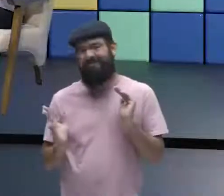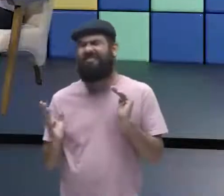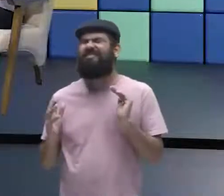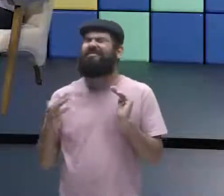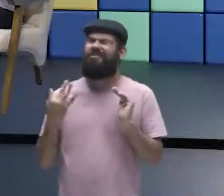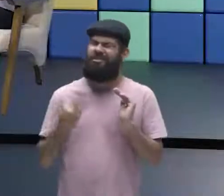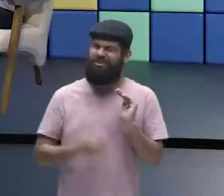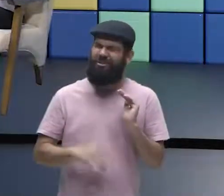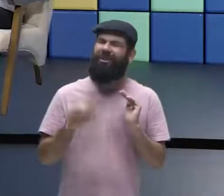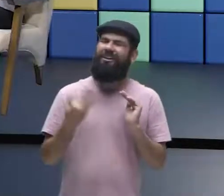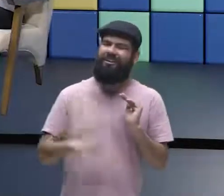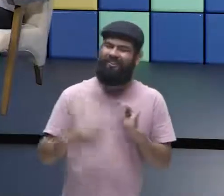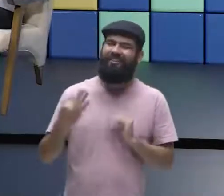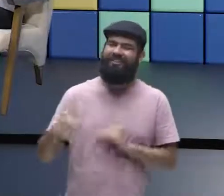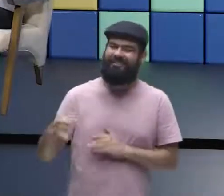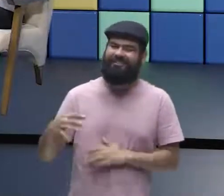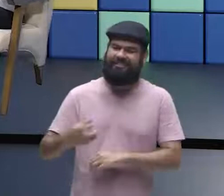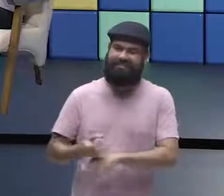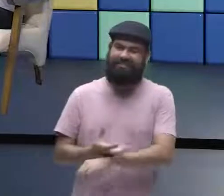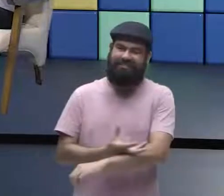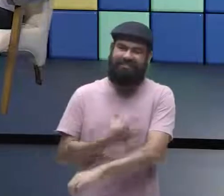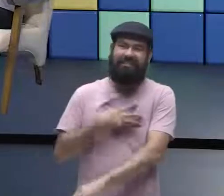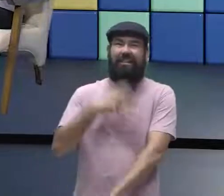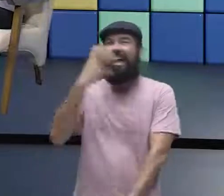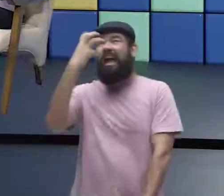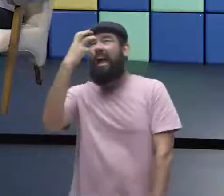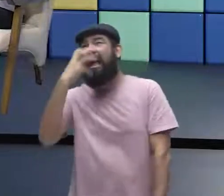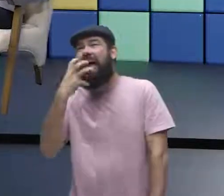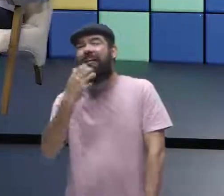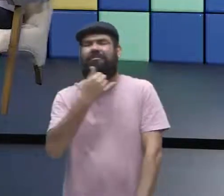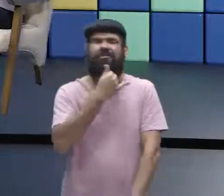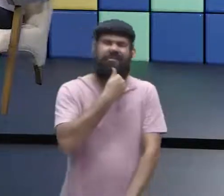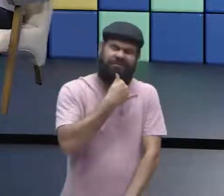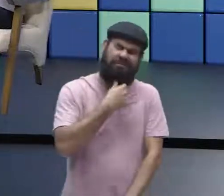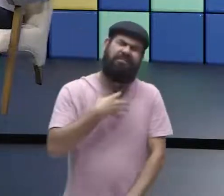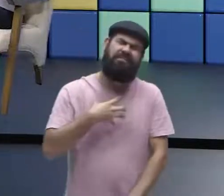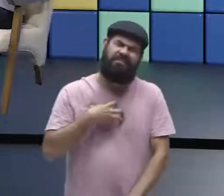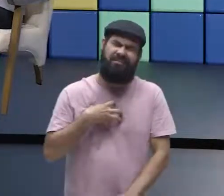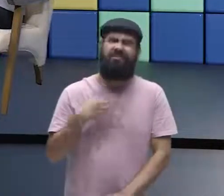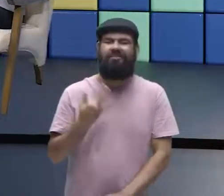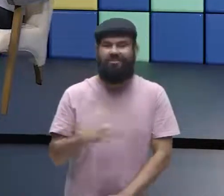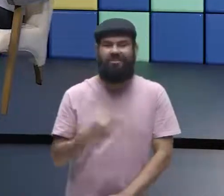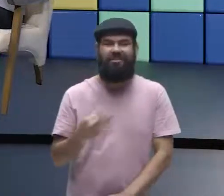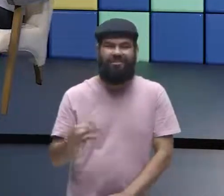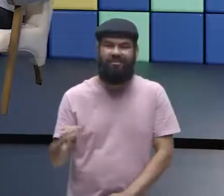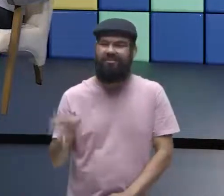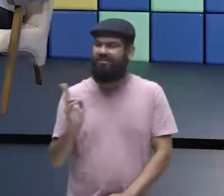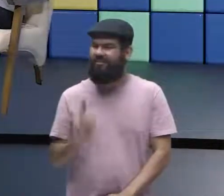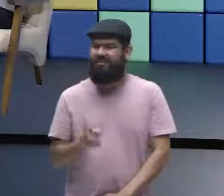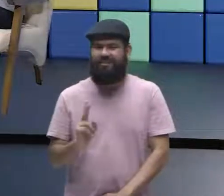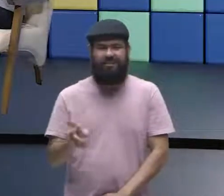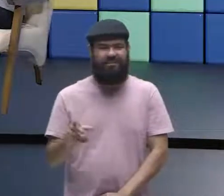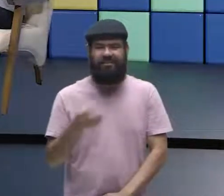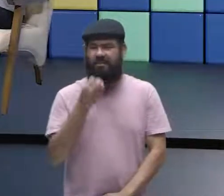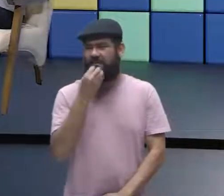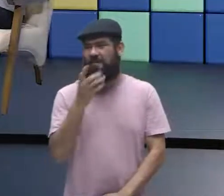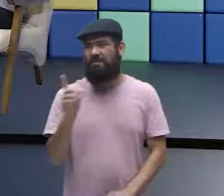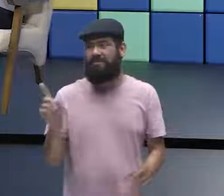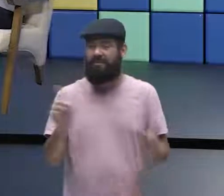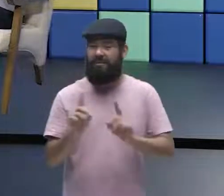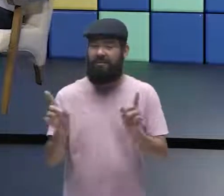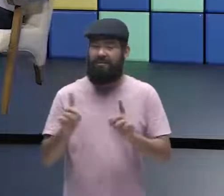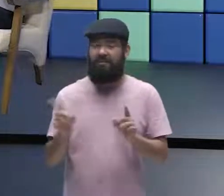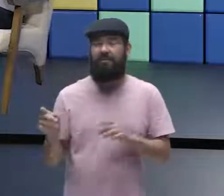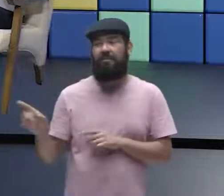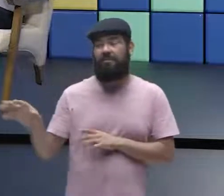são sentimentos, né? Emoções, tanto a raiva quanto a tristeza dói, né? Assim, é algo que realmente não é agradável. O comentário